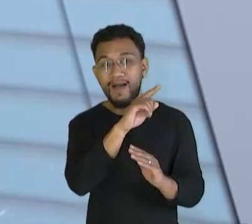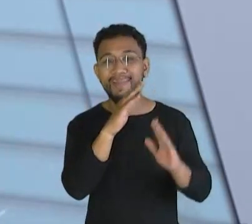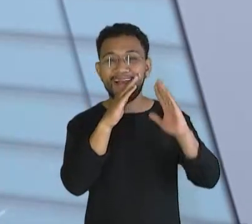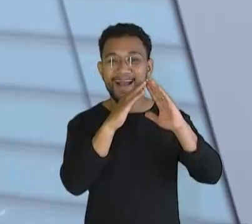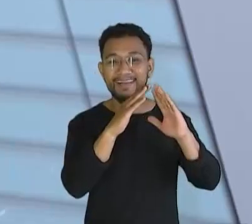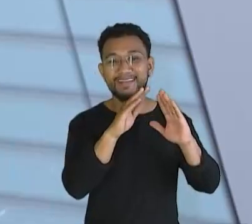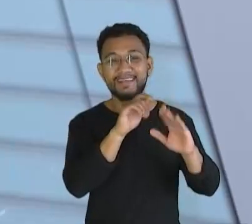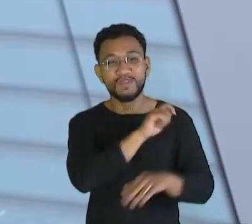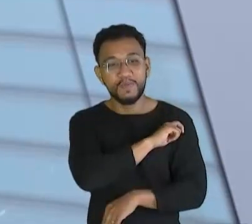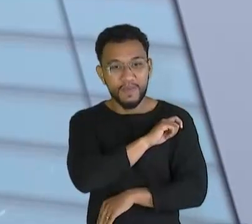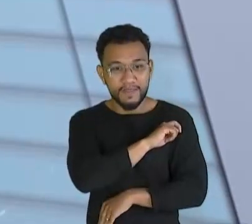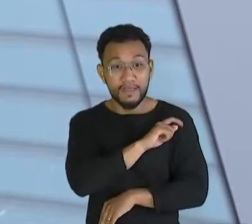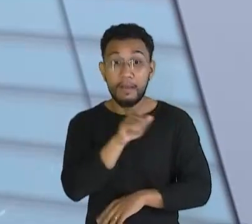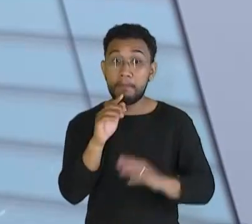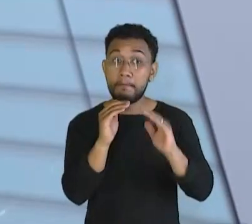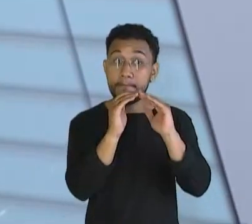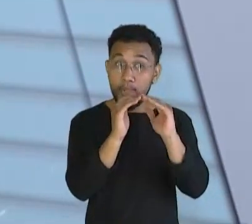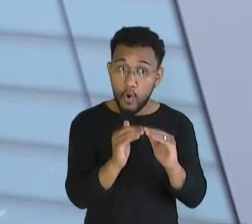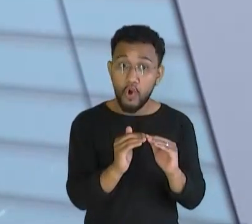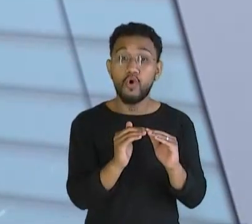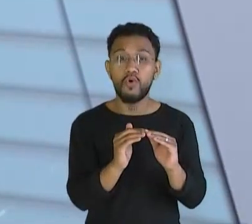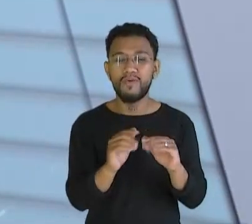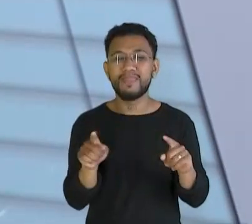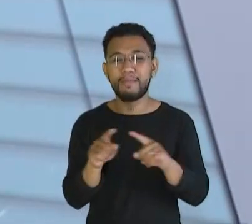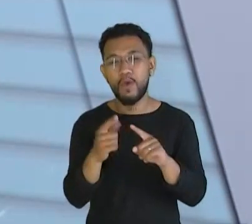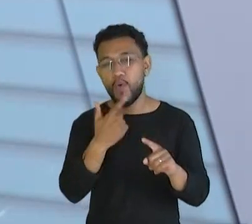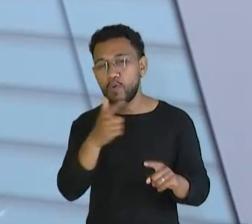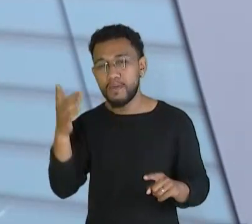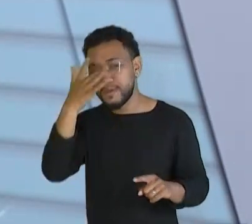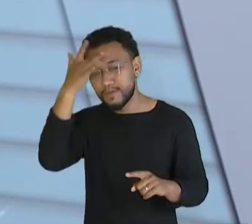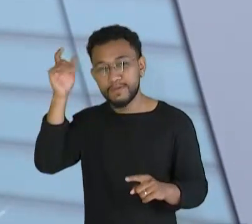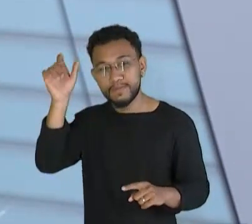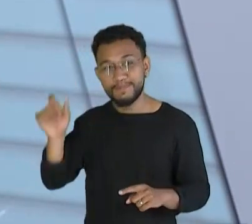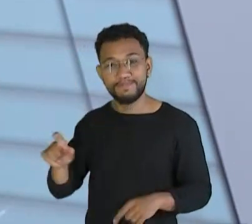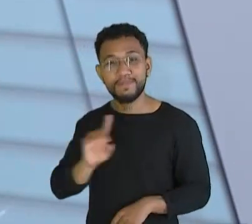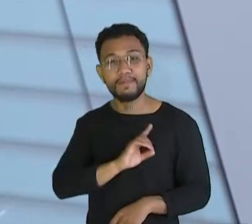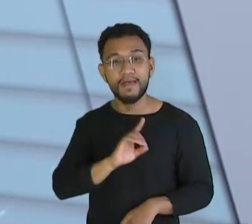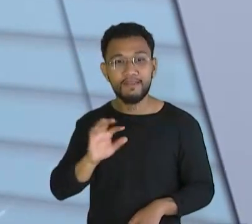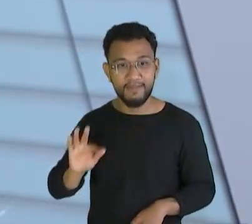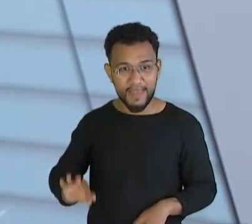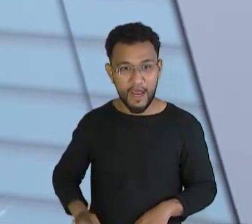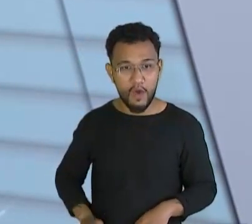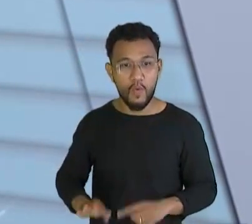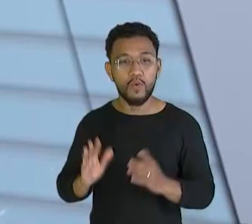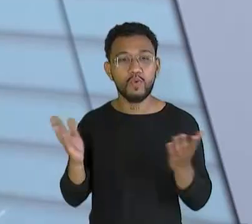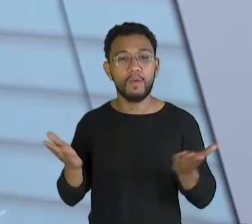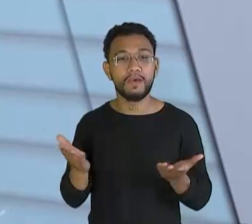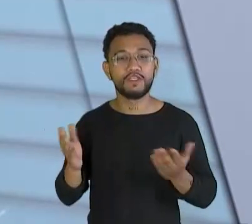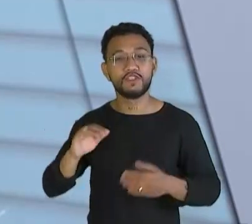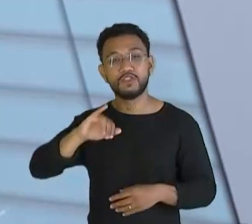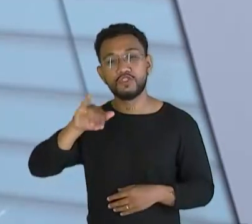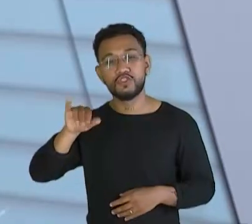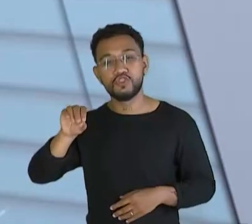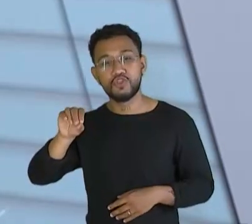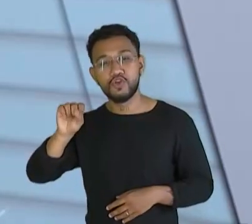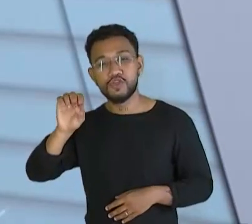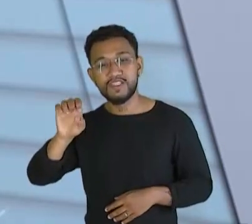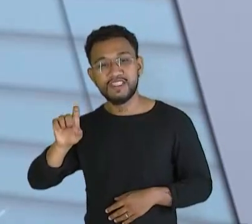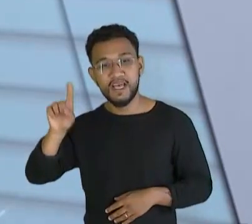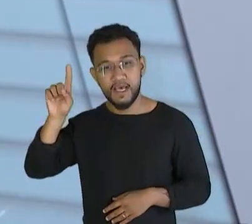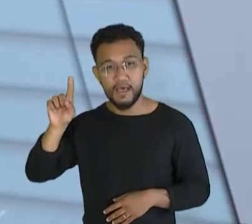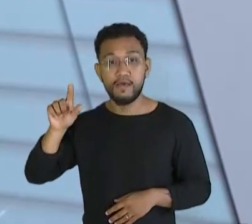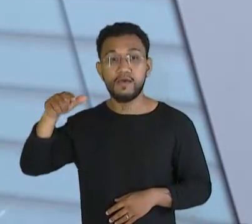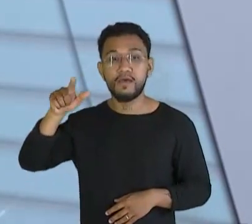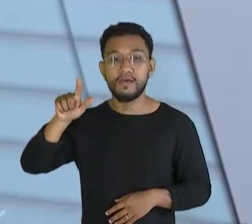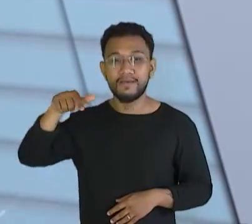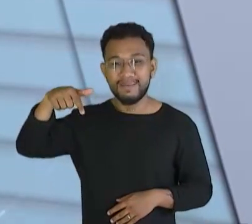da Mangabeira. Ele morou, né? Outro que morou lá, o deputado federal, hoje deputado federal, José Nobre Guimarães, né, que